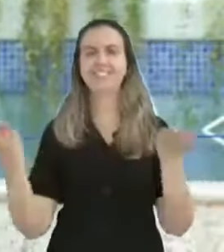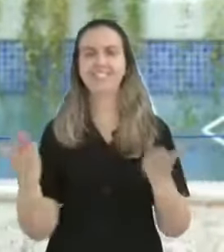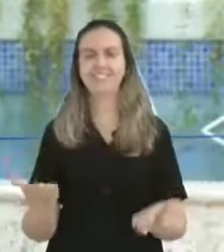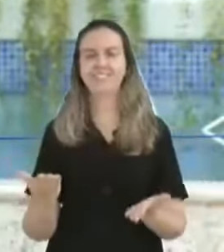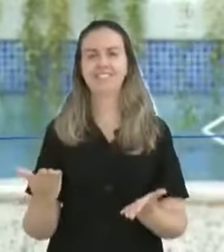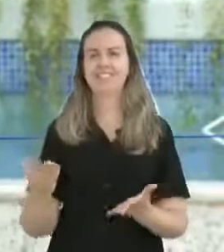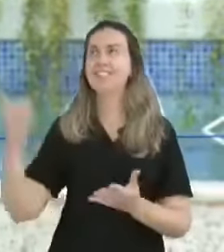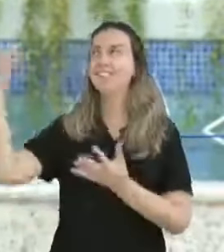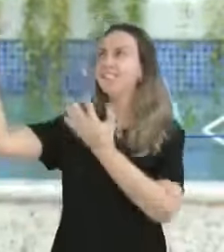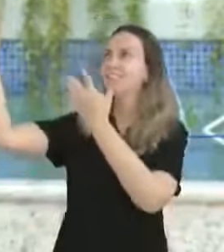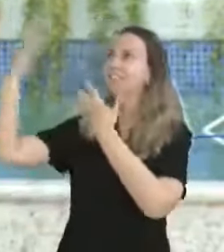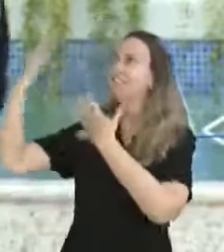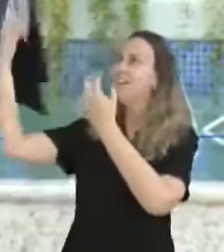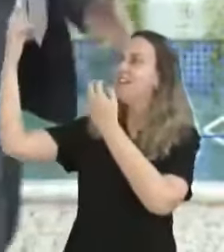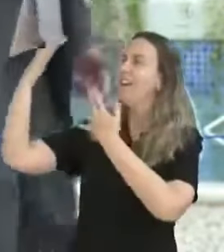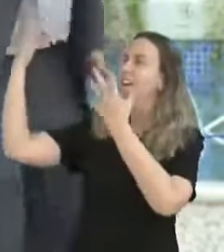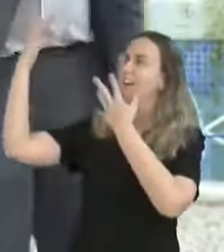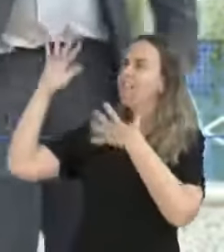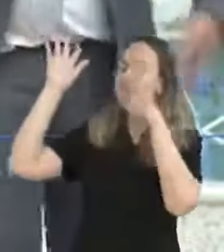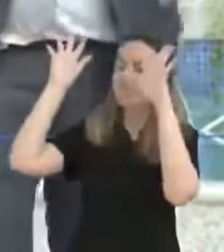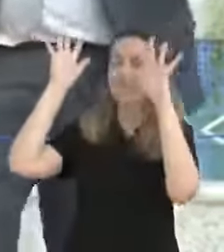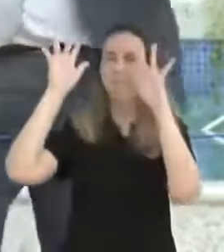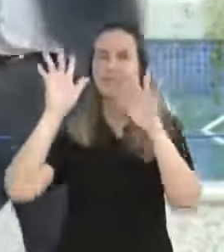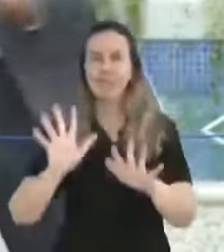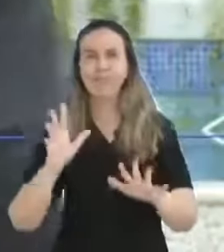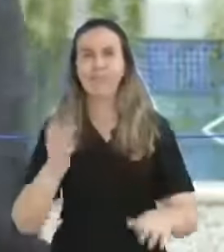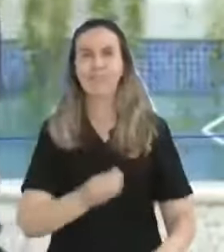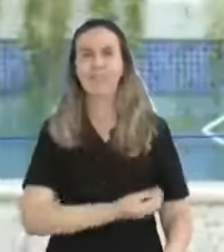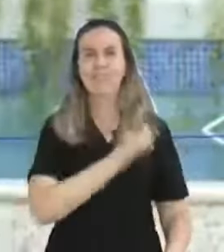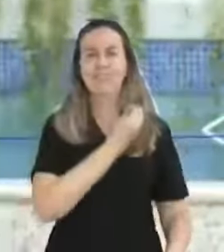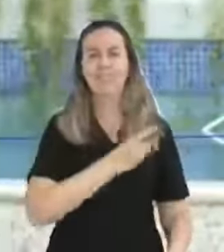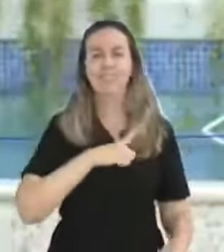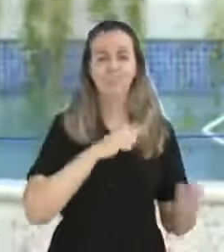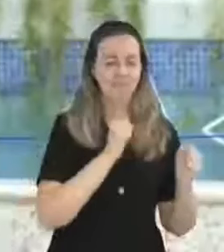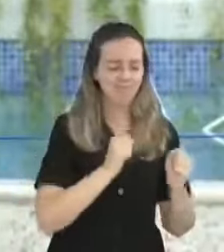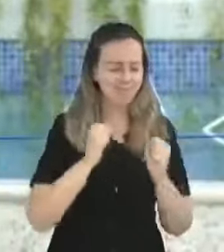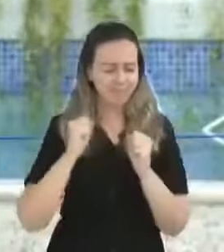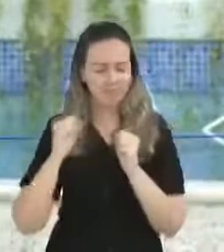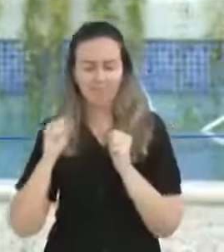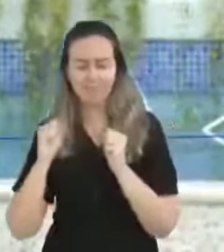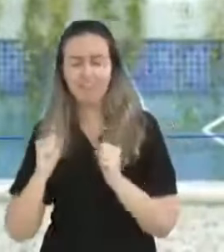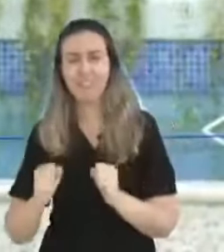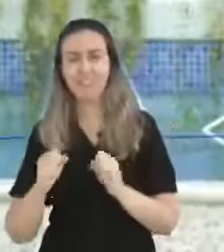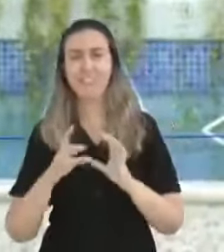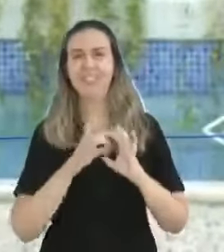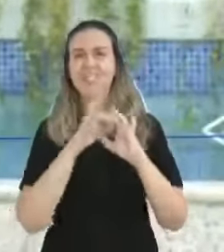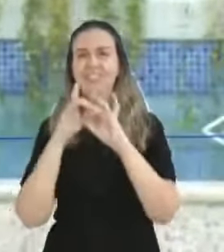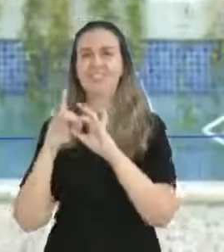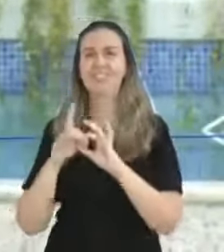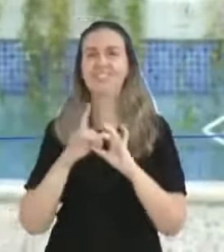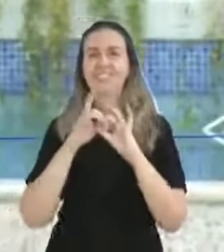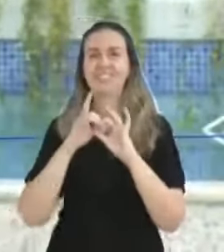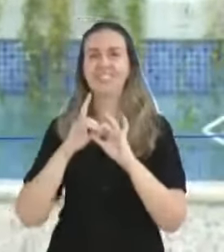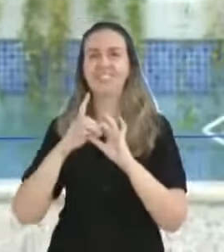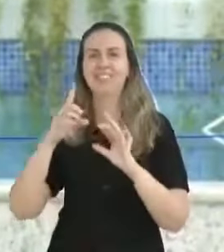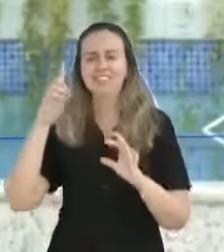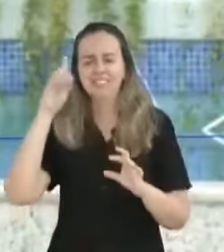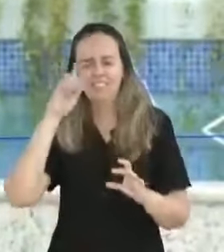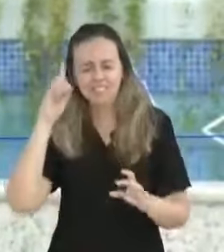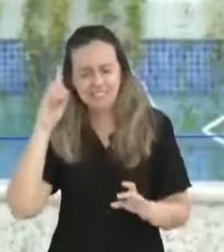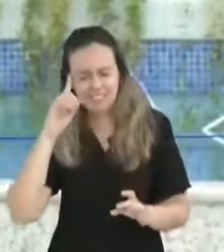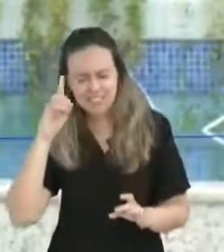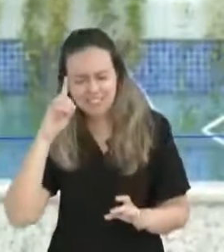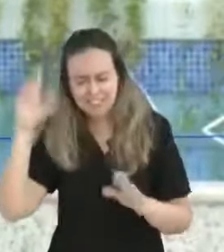Precisamos de uma renovação contínua nas nossas vidas. O povo de Deus sempre experimentou